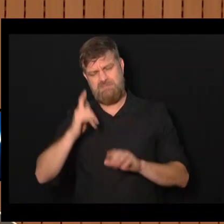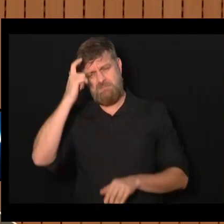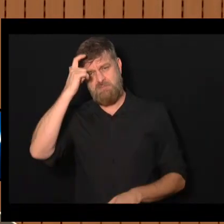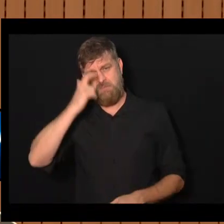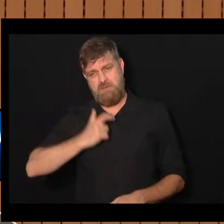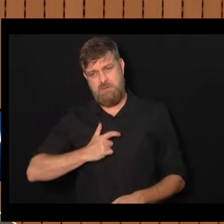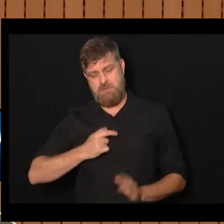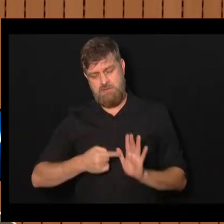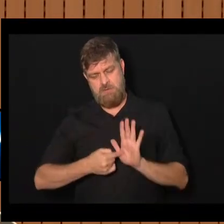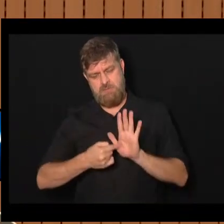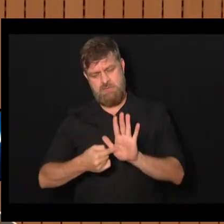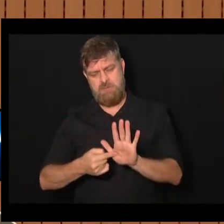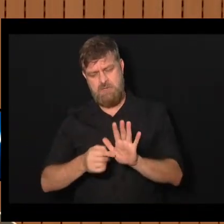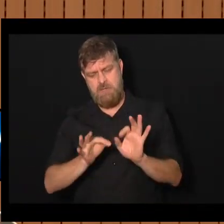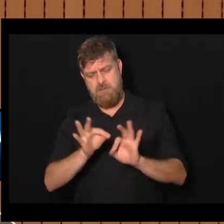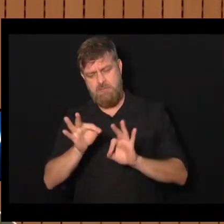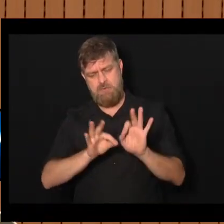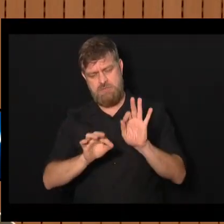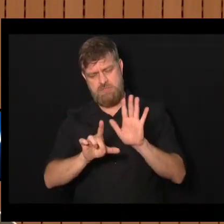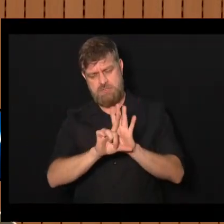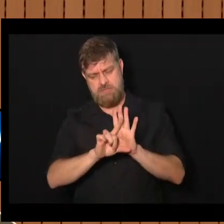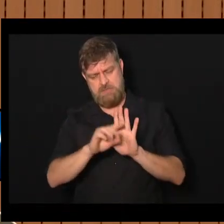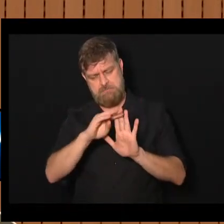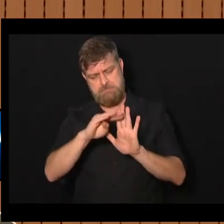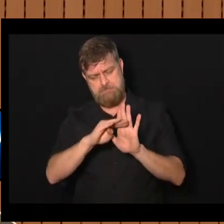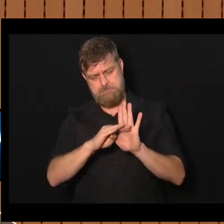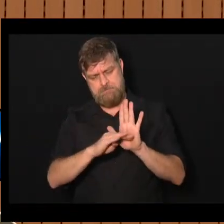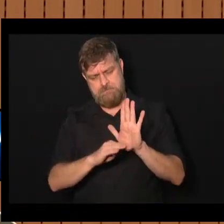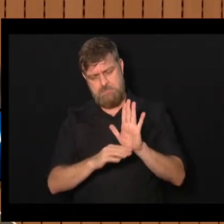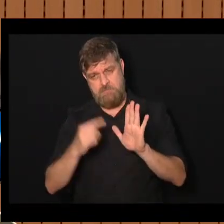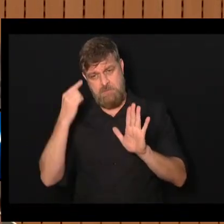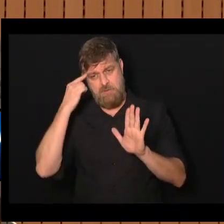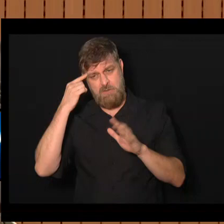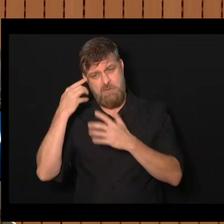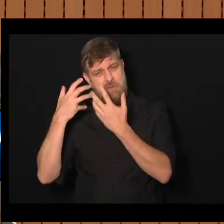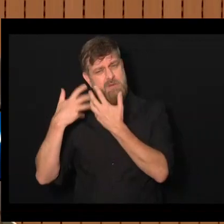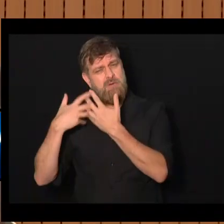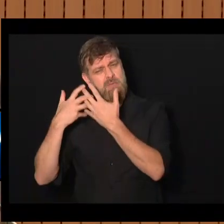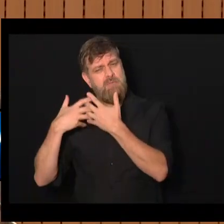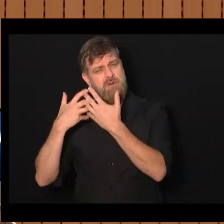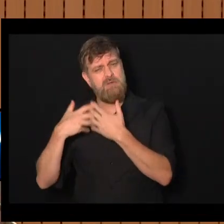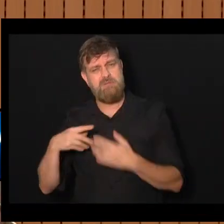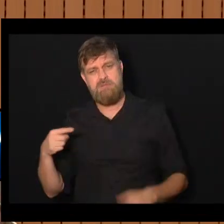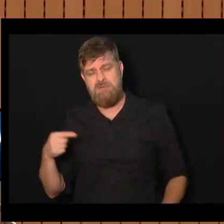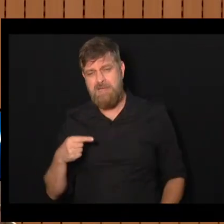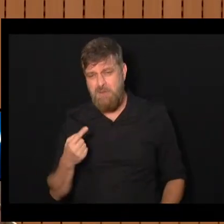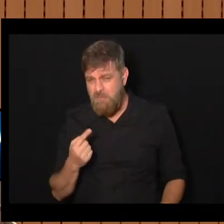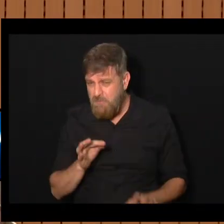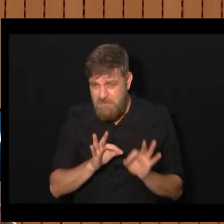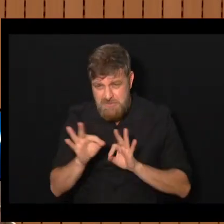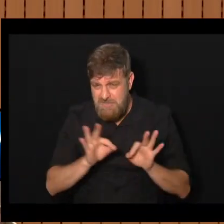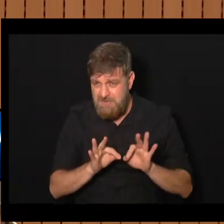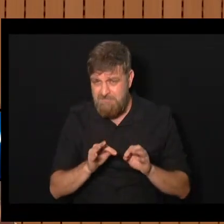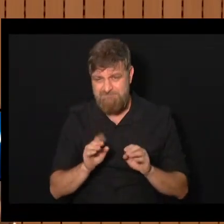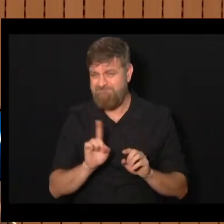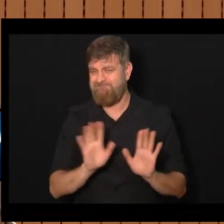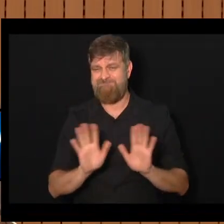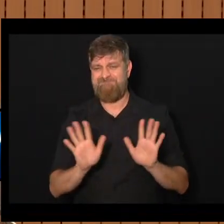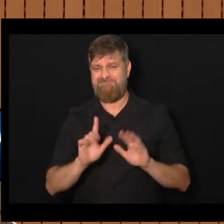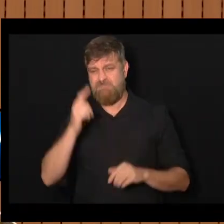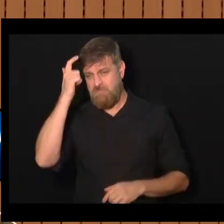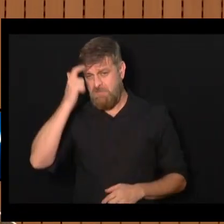eu apresentei um projeto que, na verdade, eu penso até, vereador Marcos Bernardelli, não se trata nem de um projeto. Eu fiz